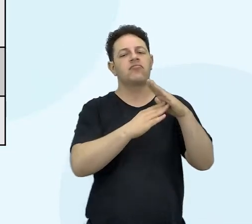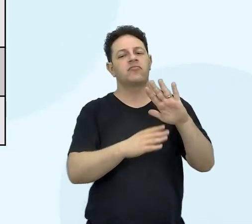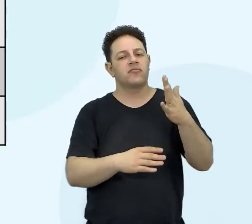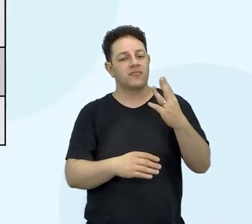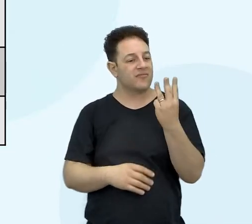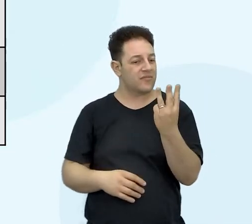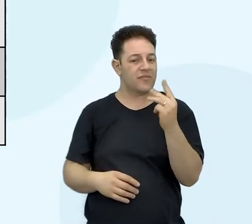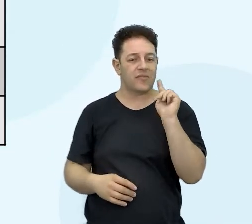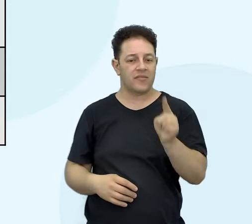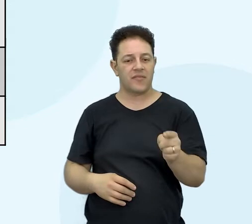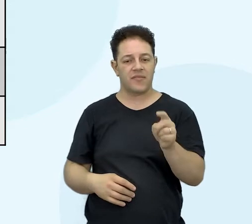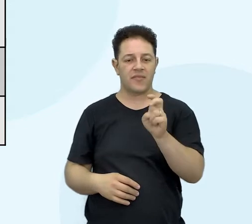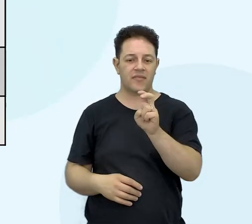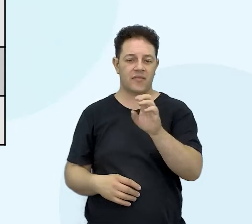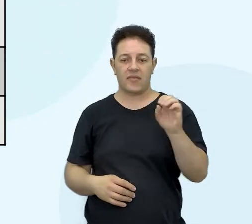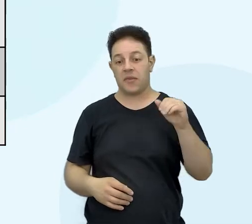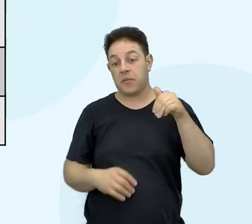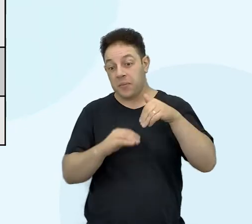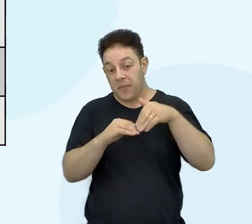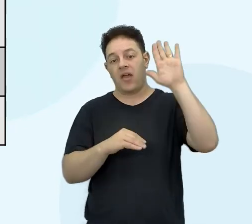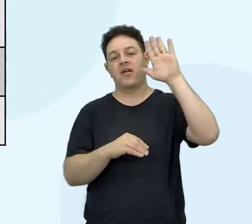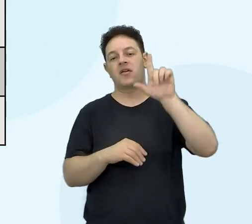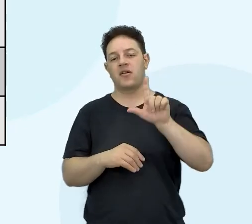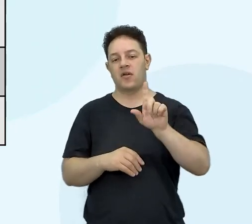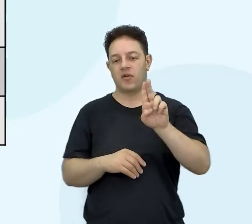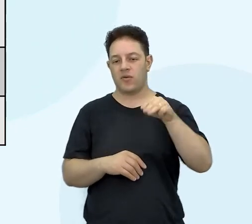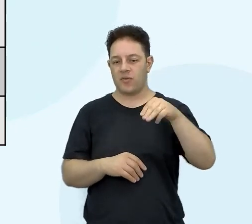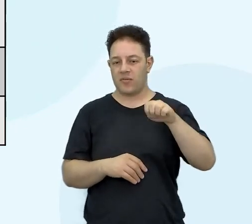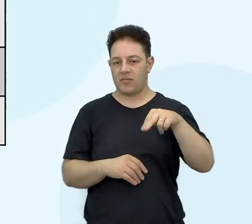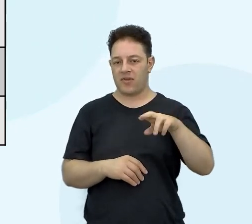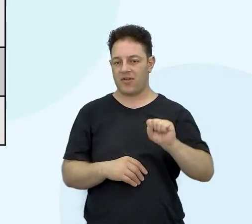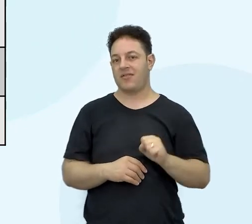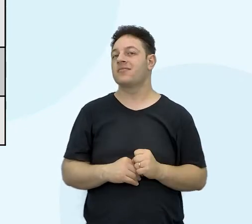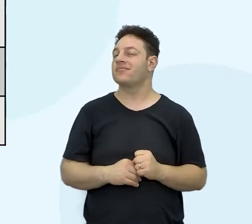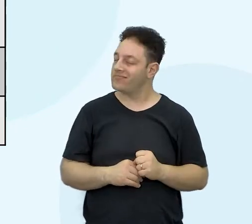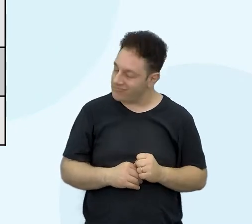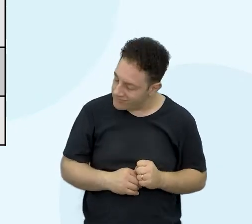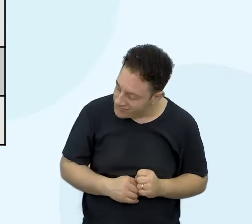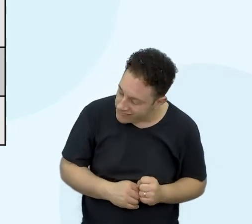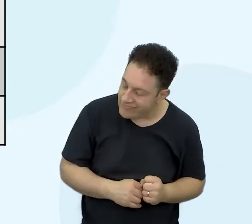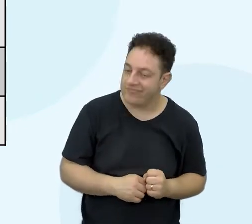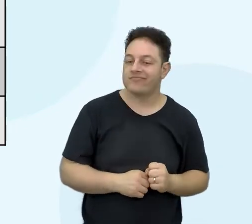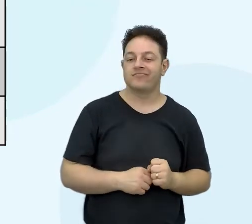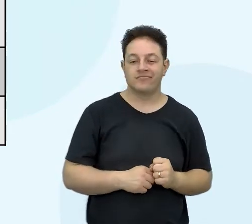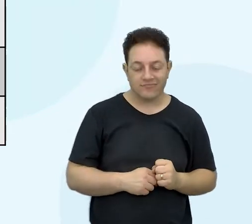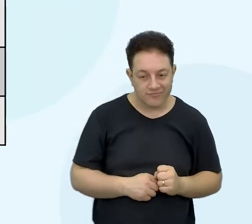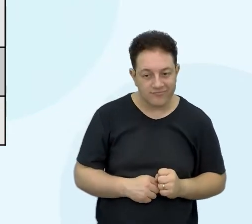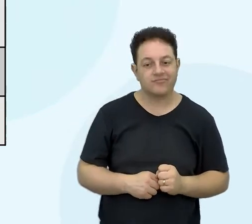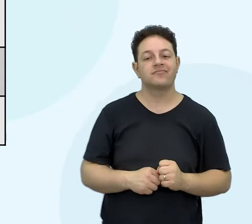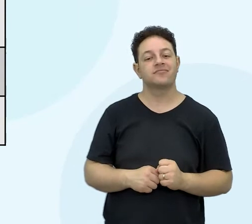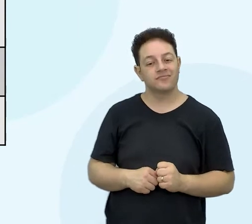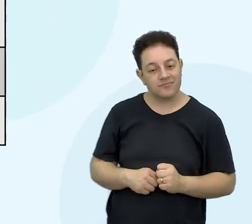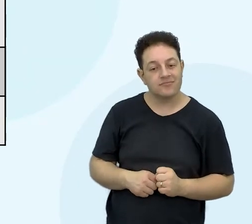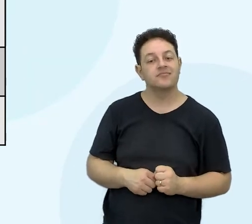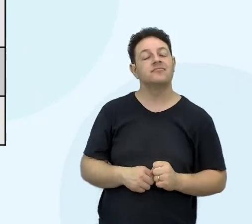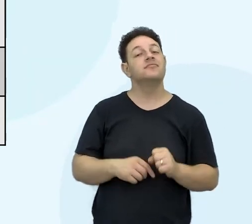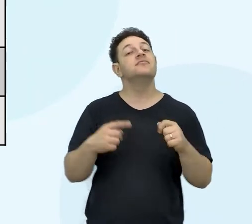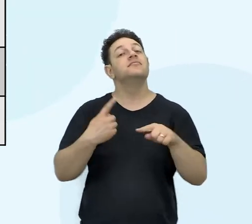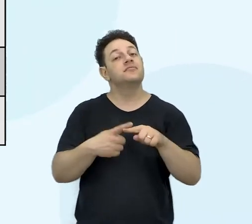de 3.000 lumens. É isso mesmo, né? Isso contando com a